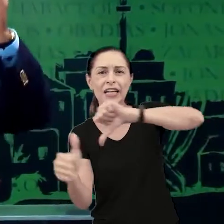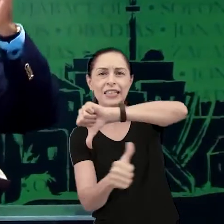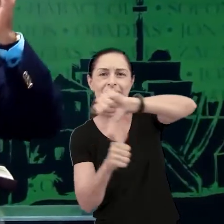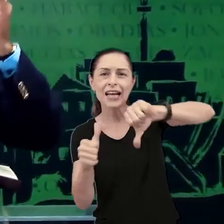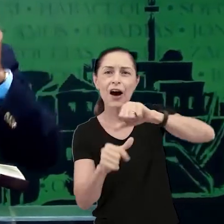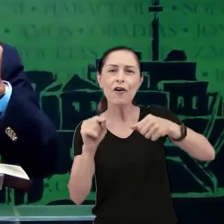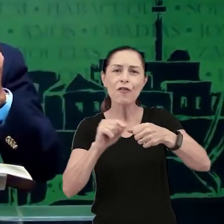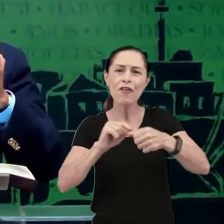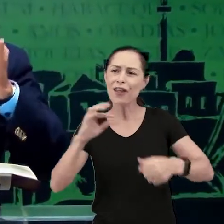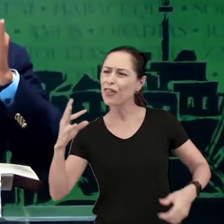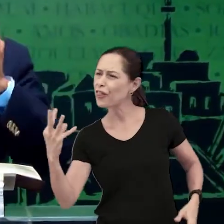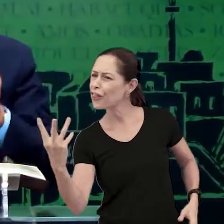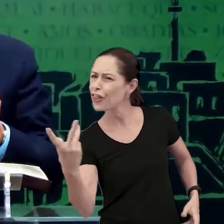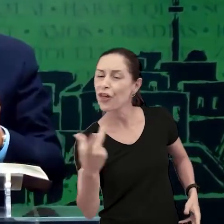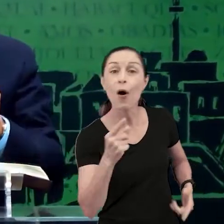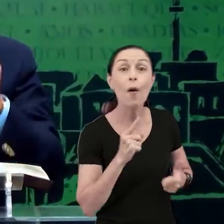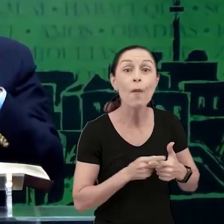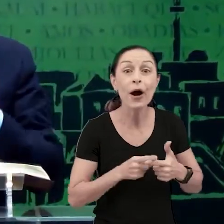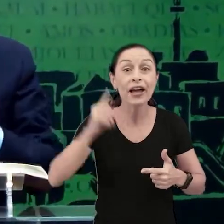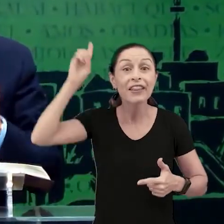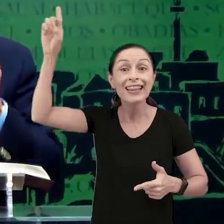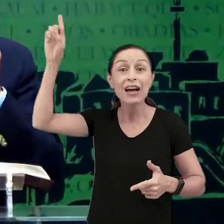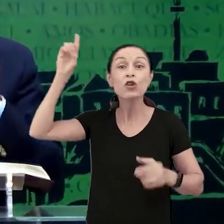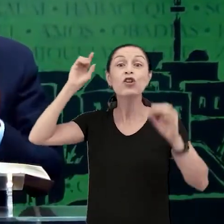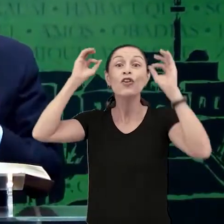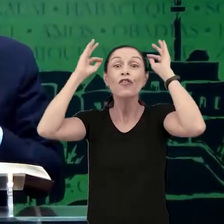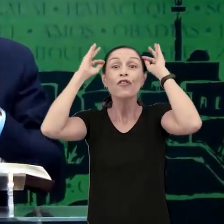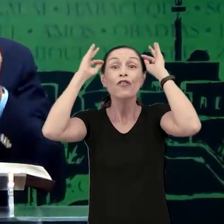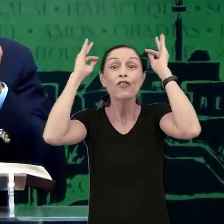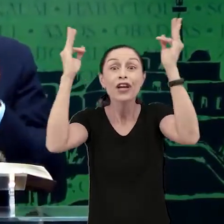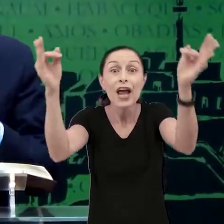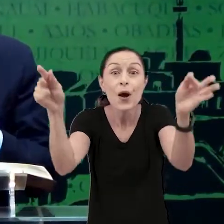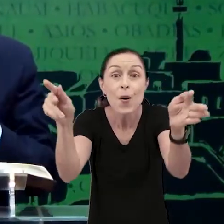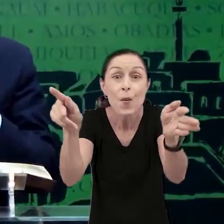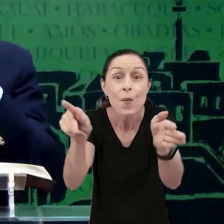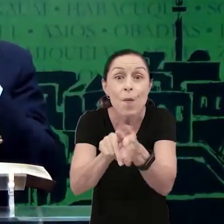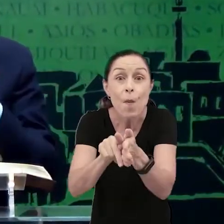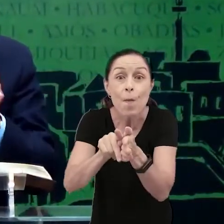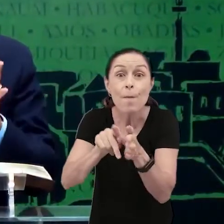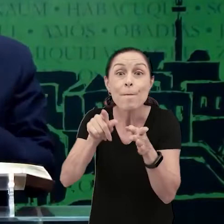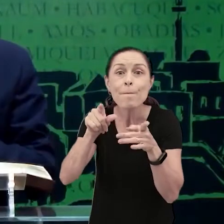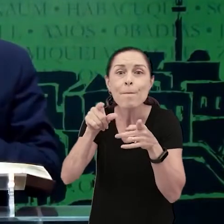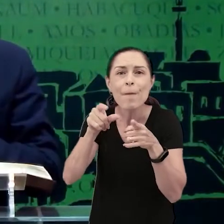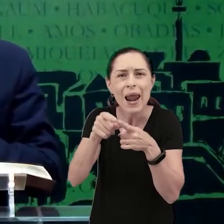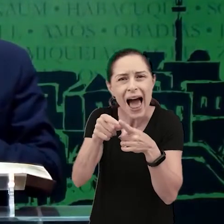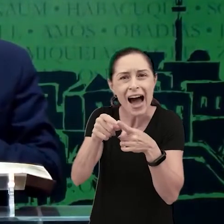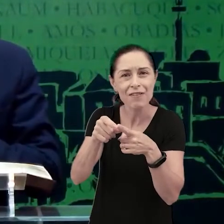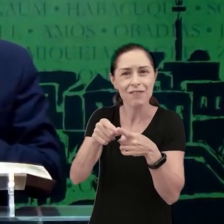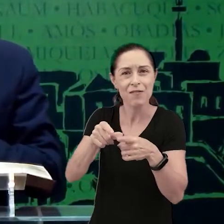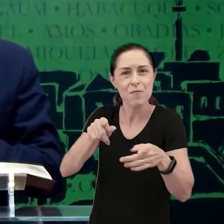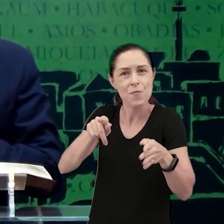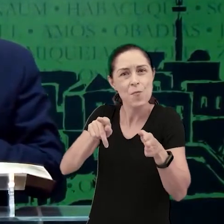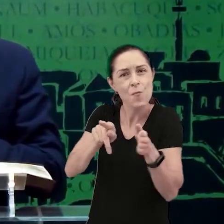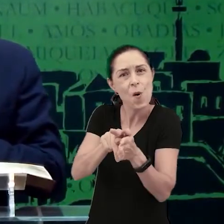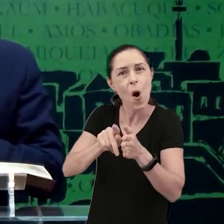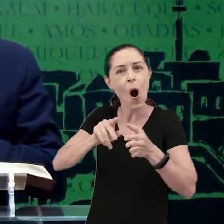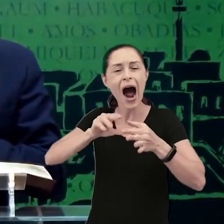porque Ele é fiel à sua própria palavra, à sua própria aliança.